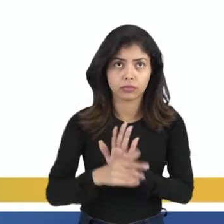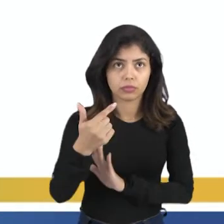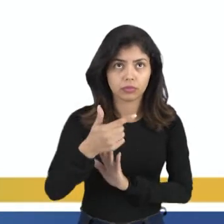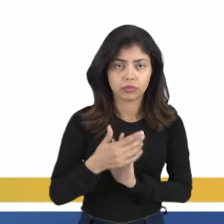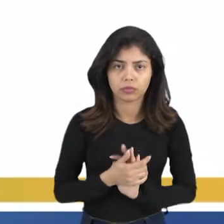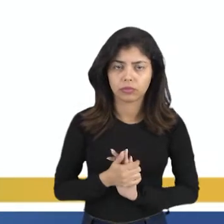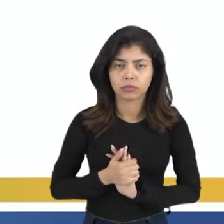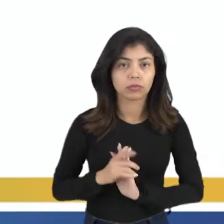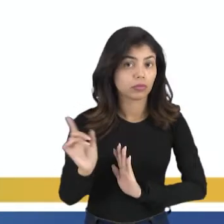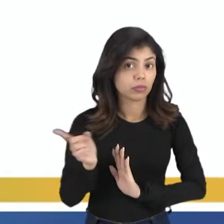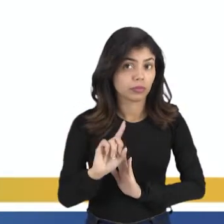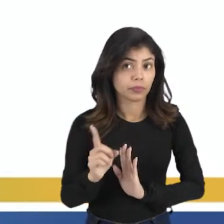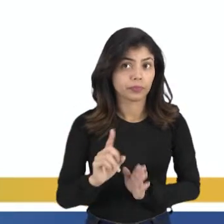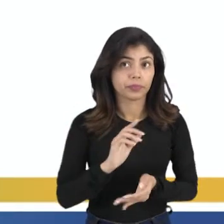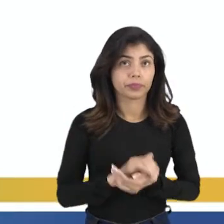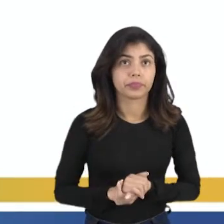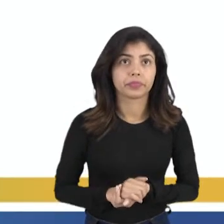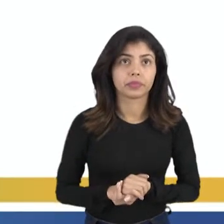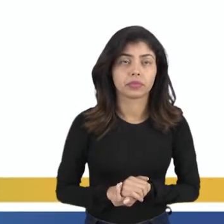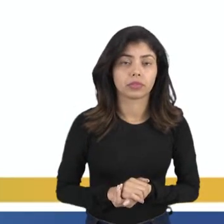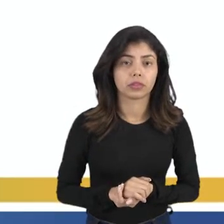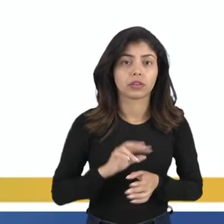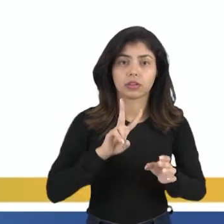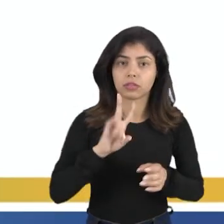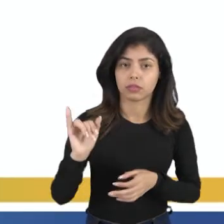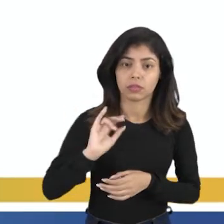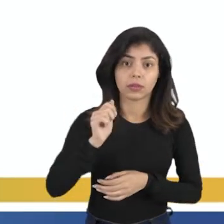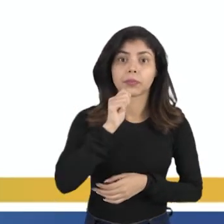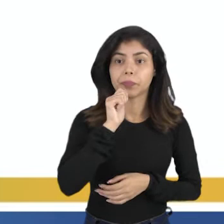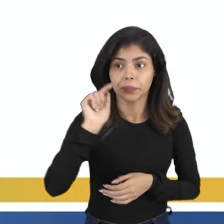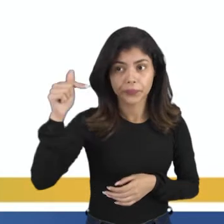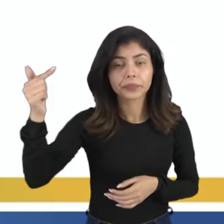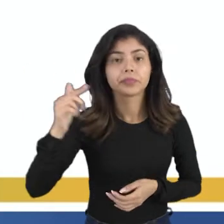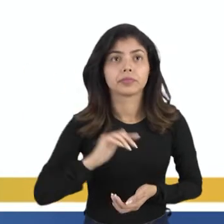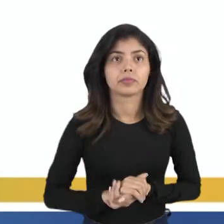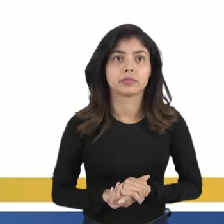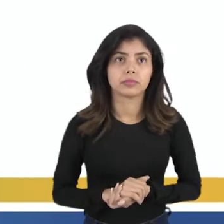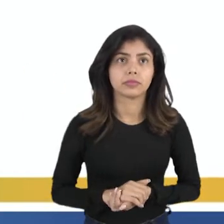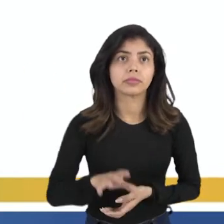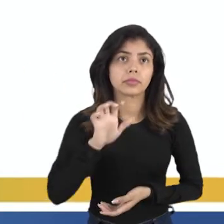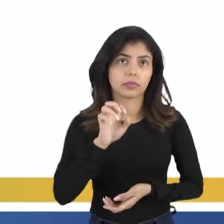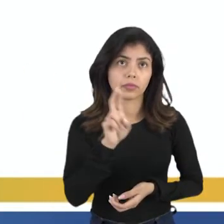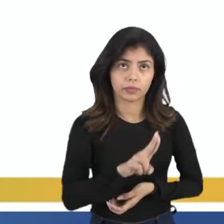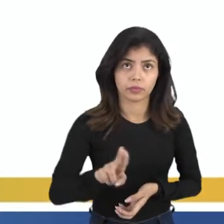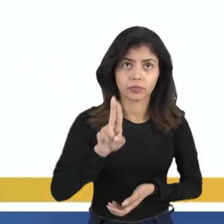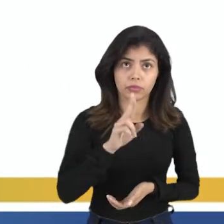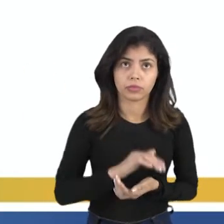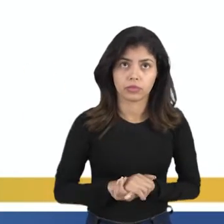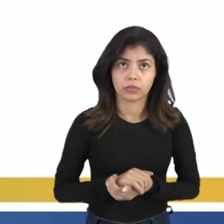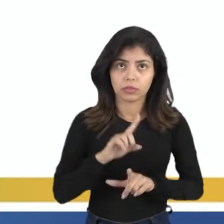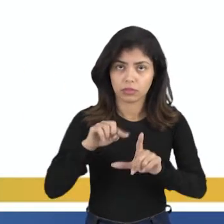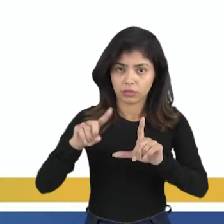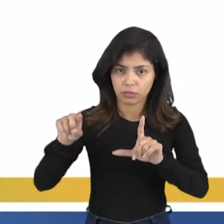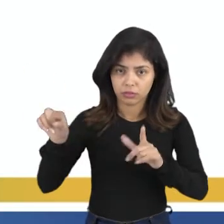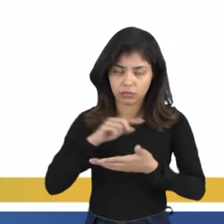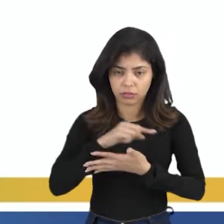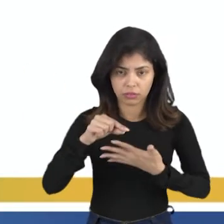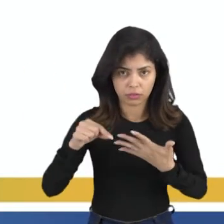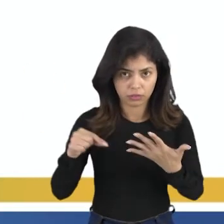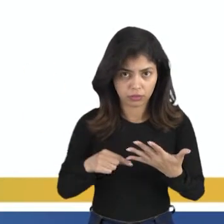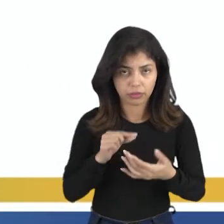2? É só isso? Não. Ele vai além disso. Na E, utilizando recursos